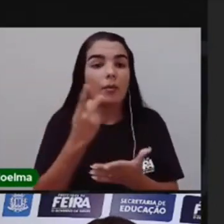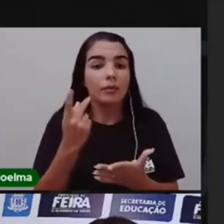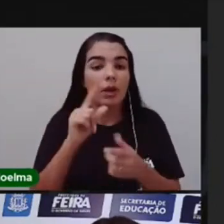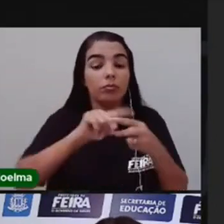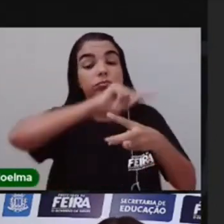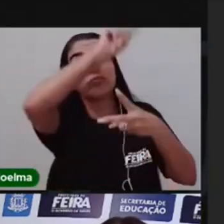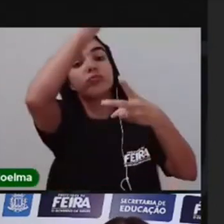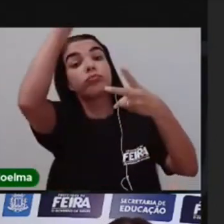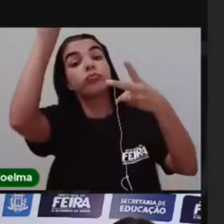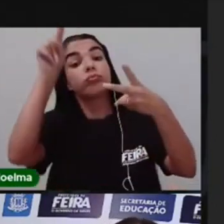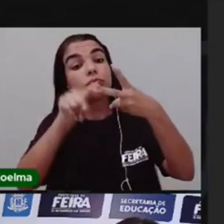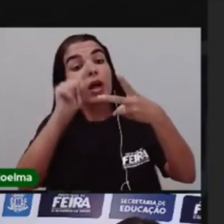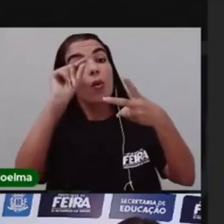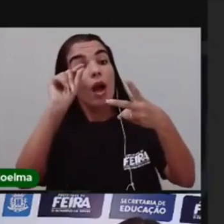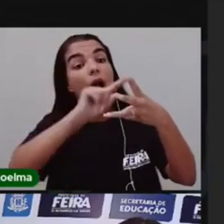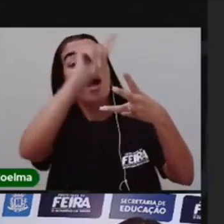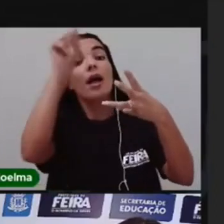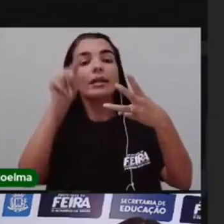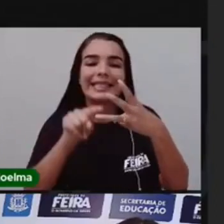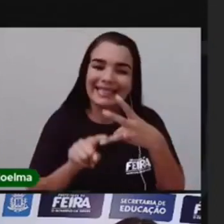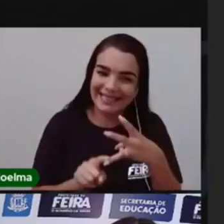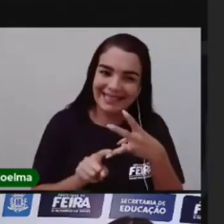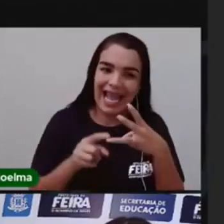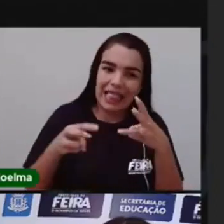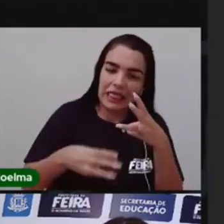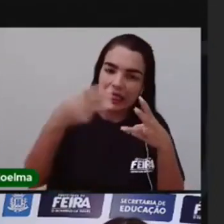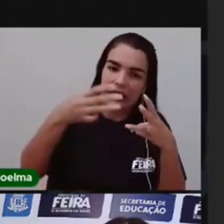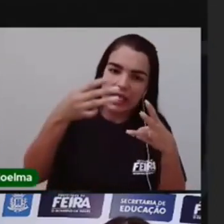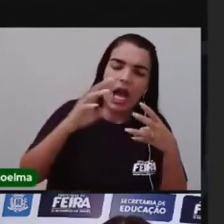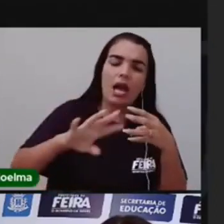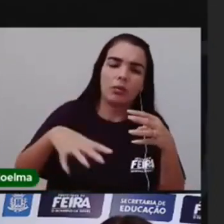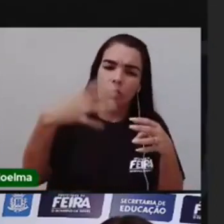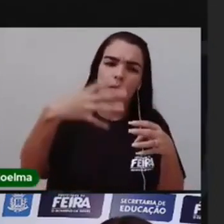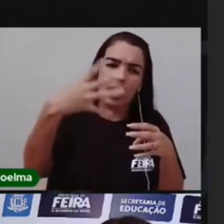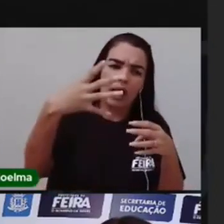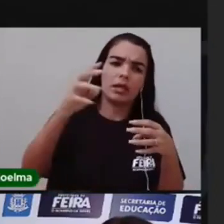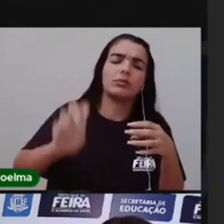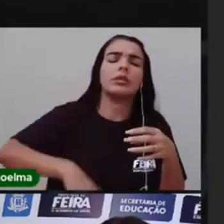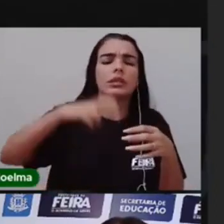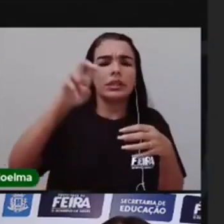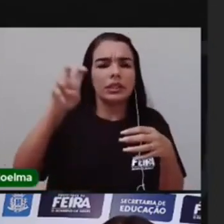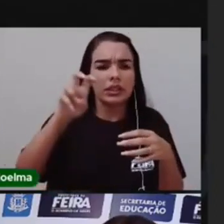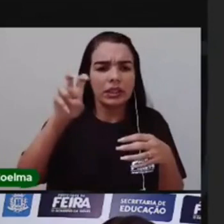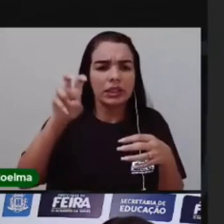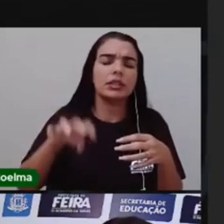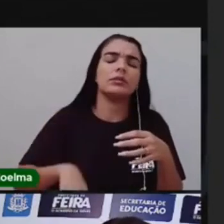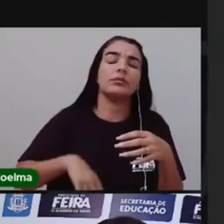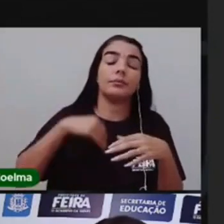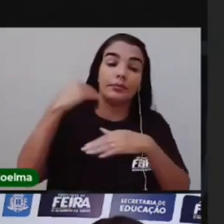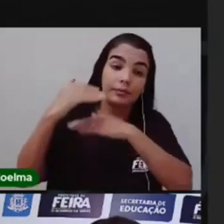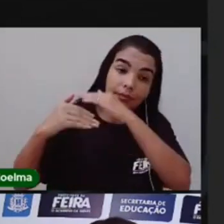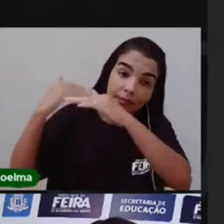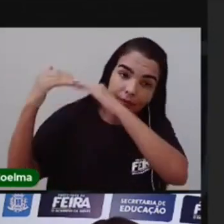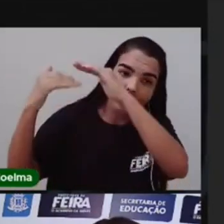da cadeia alimentar vai ser chamado de consumidor terciário, e assim por diante. Se tiver um quarto consumidor, quaternário,